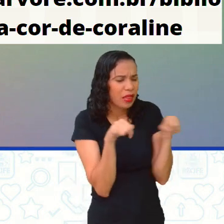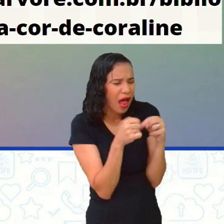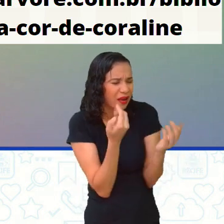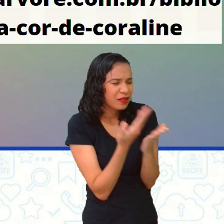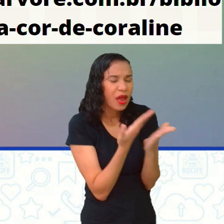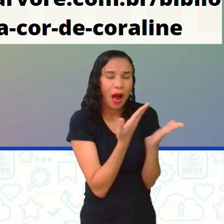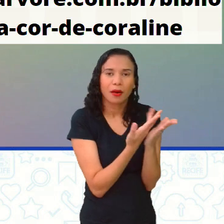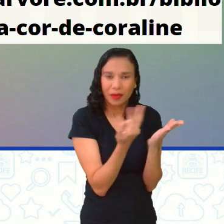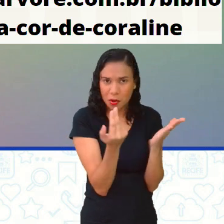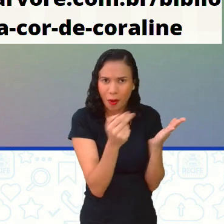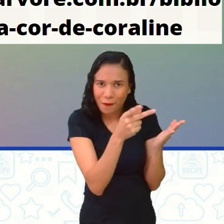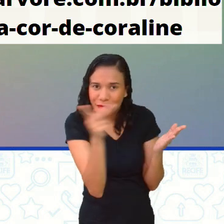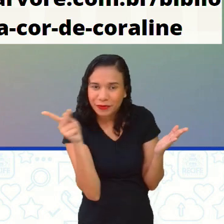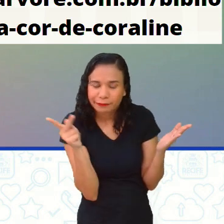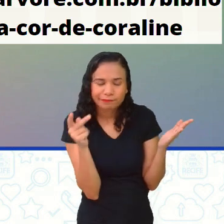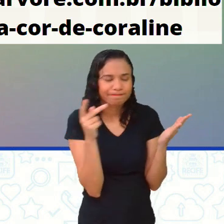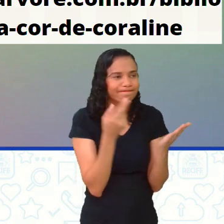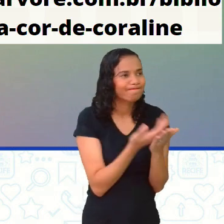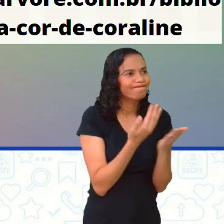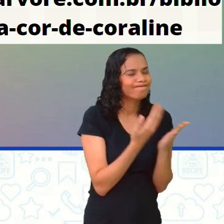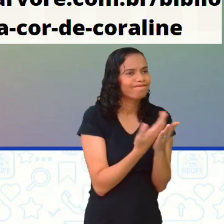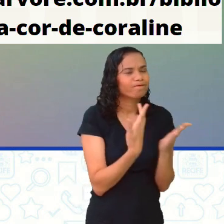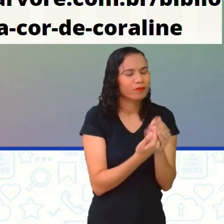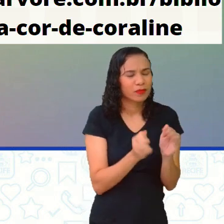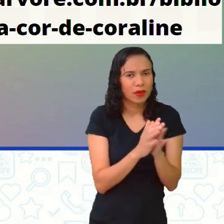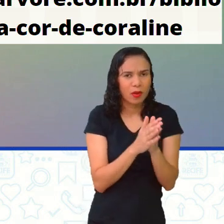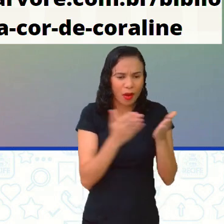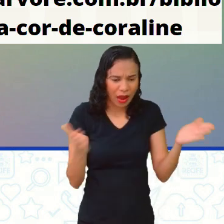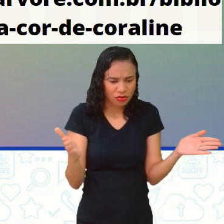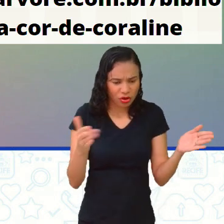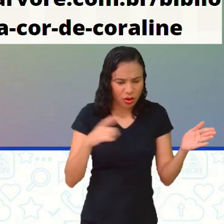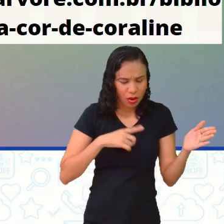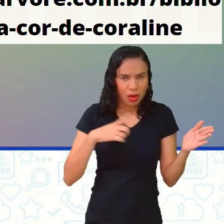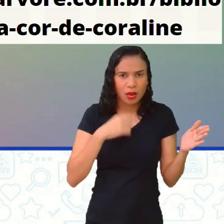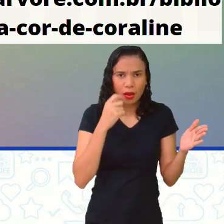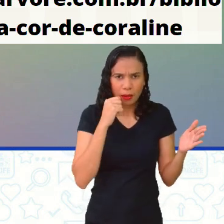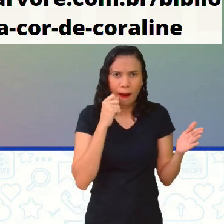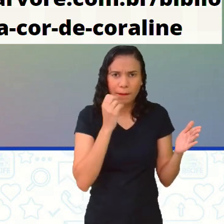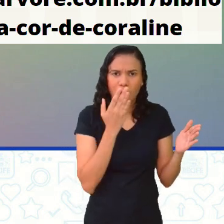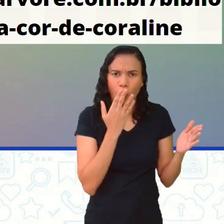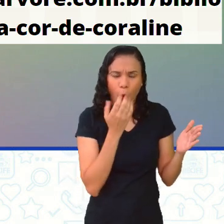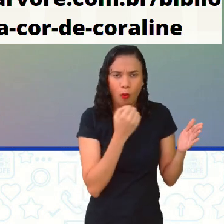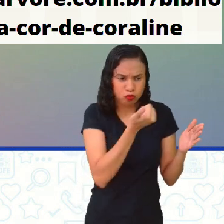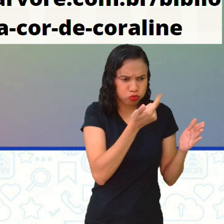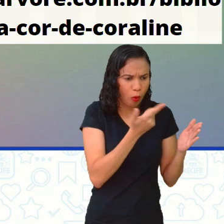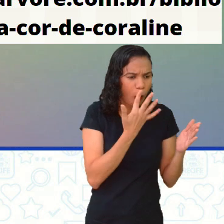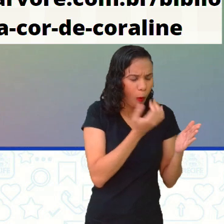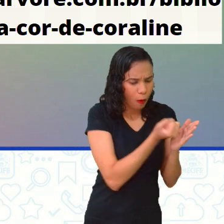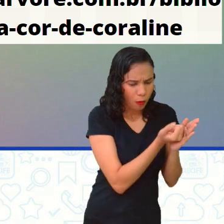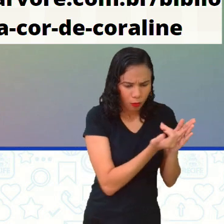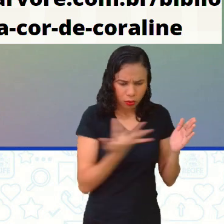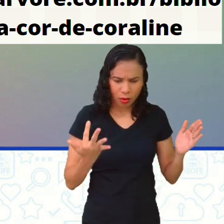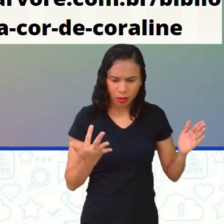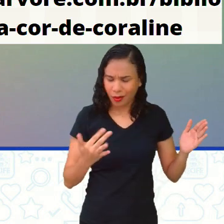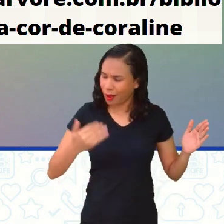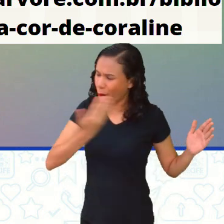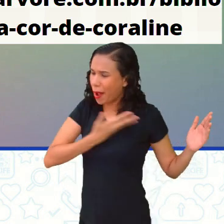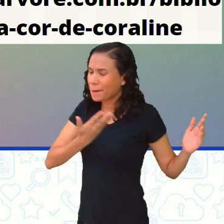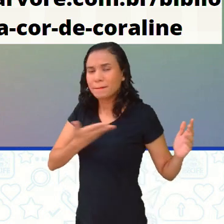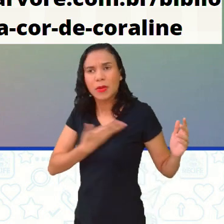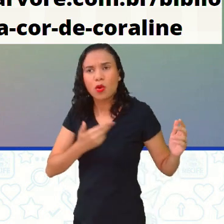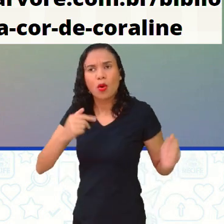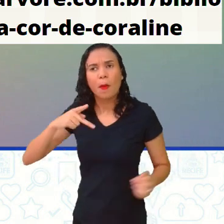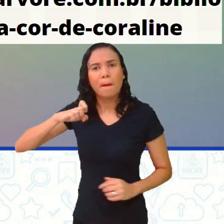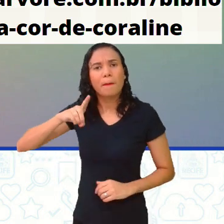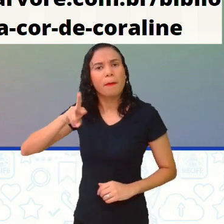como muitos de vocês, e Coraline tinha uma caixa de lápis com 12 cores. E aí um colega, né, Pedrinho, ele